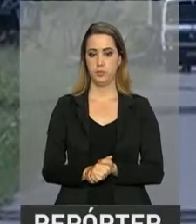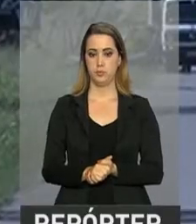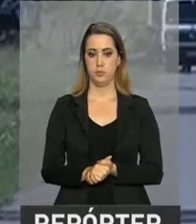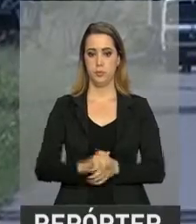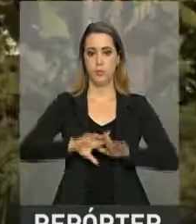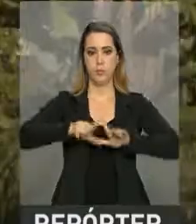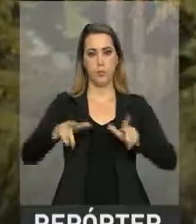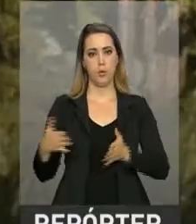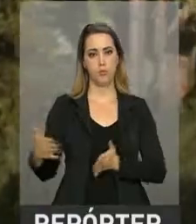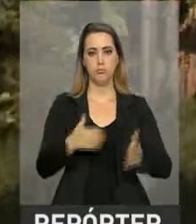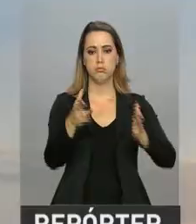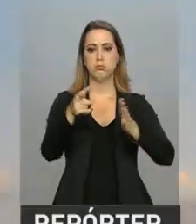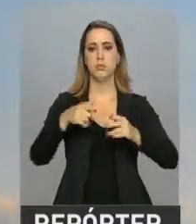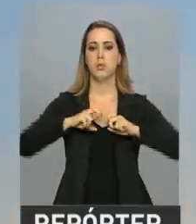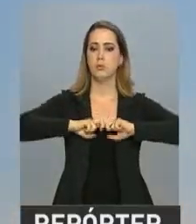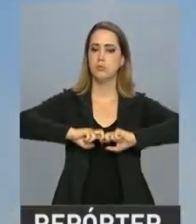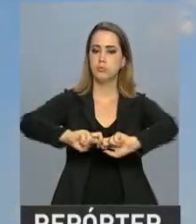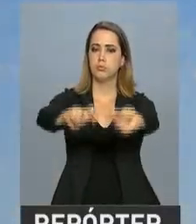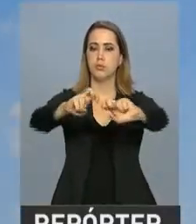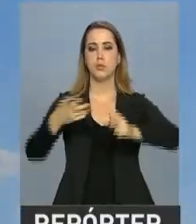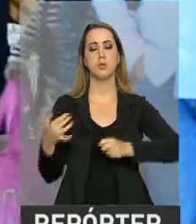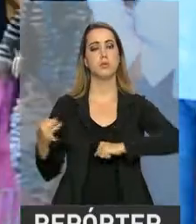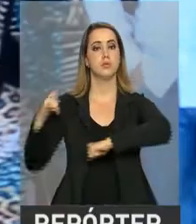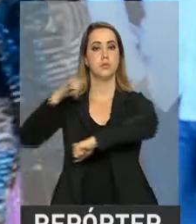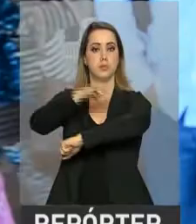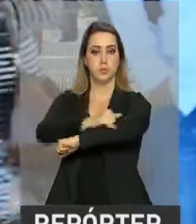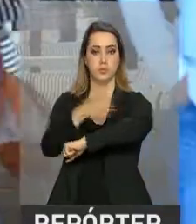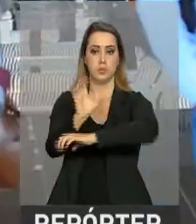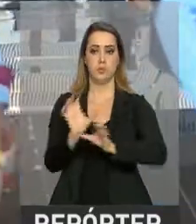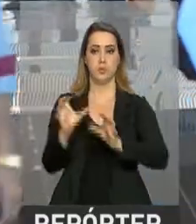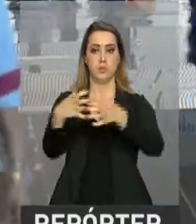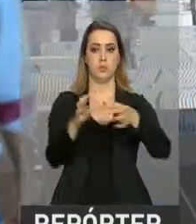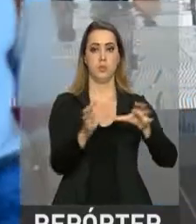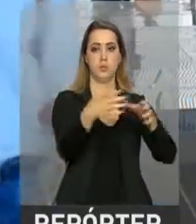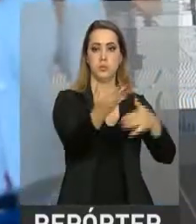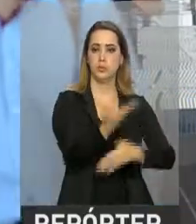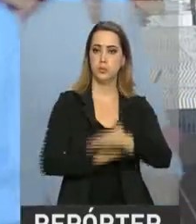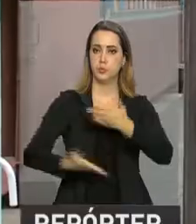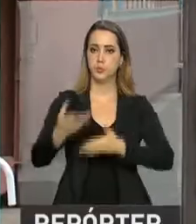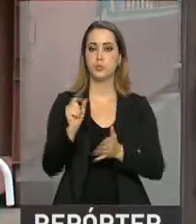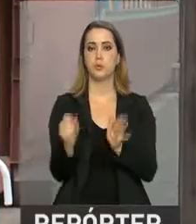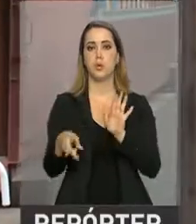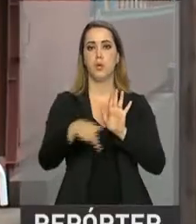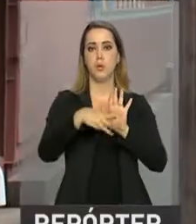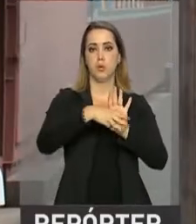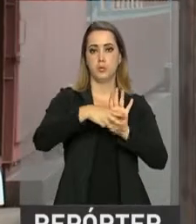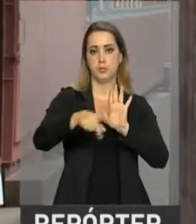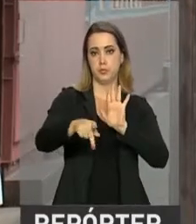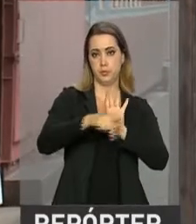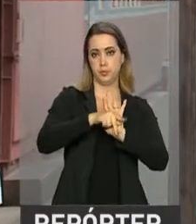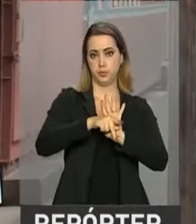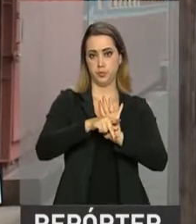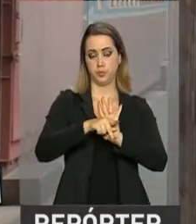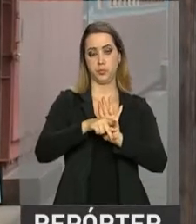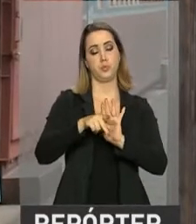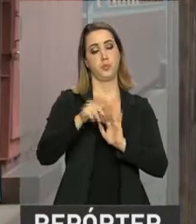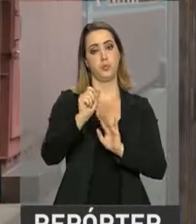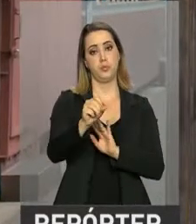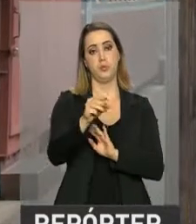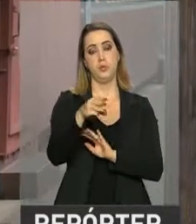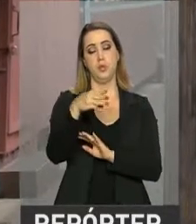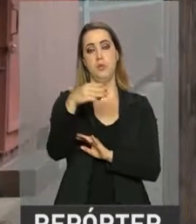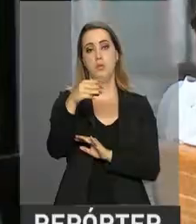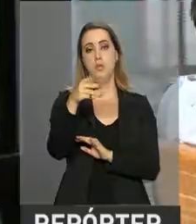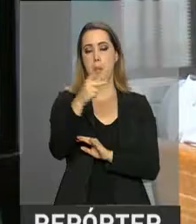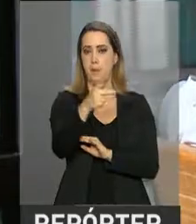rodovias ferrovias e aeroportos setores envolvidos na medida provisória sobre as concessões que é quando o serviço